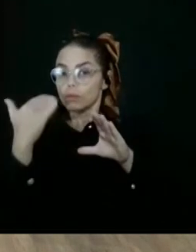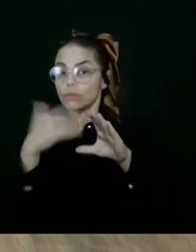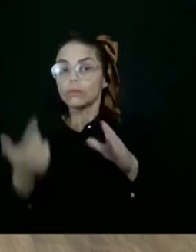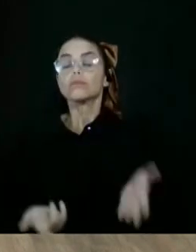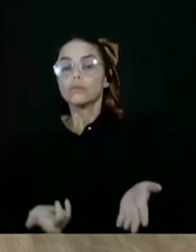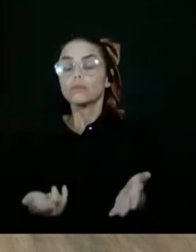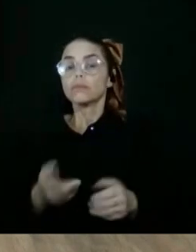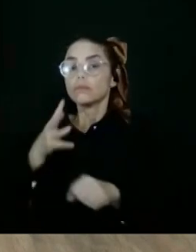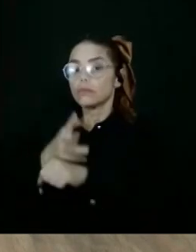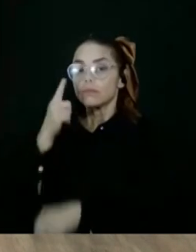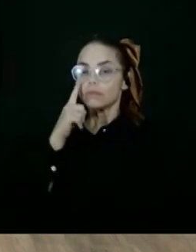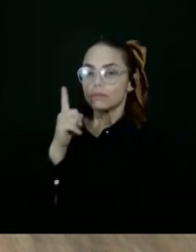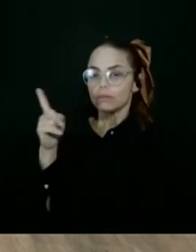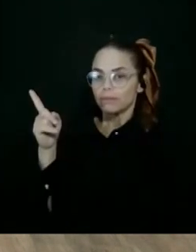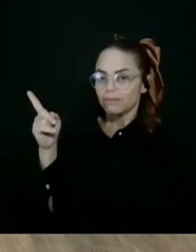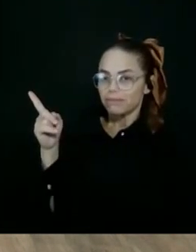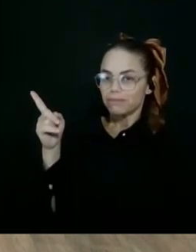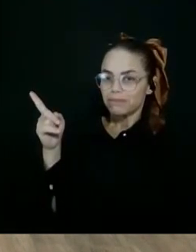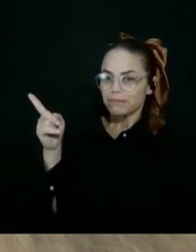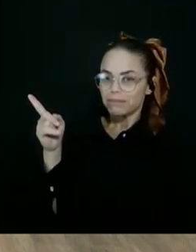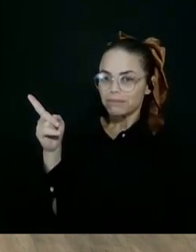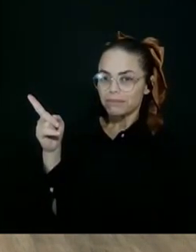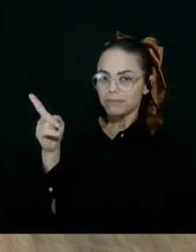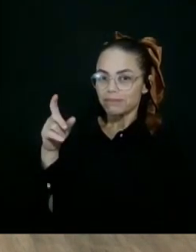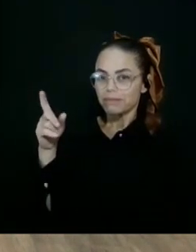WhatsApp. É o